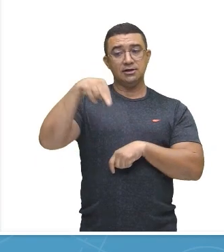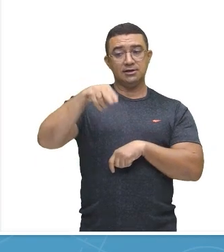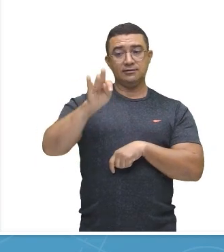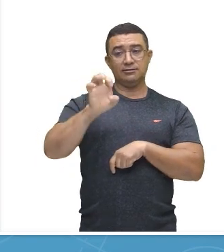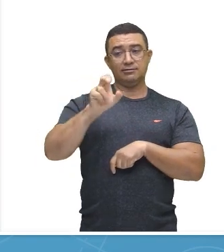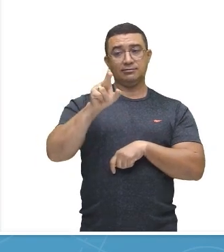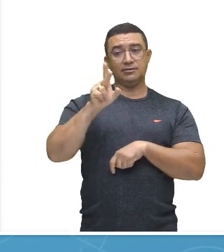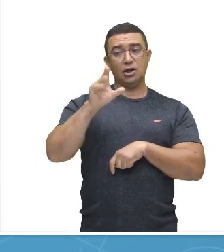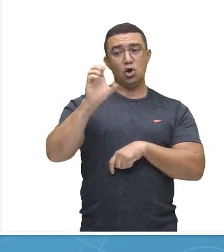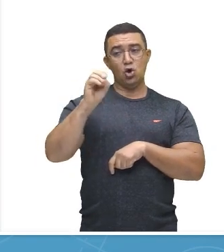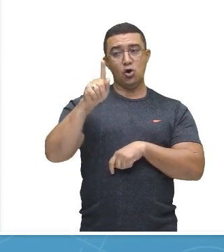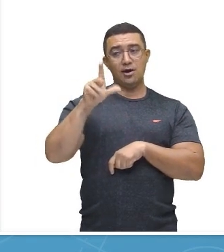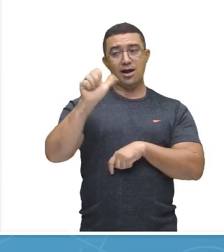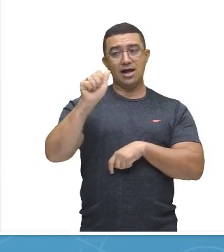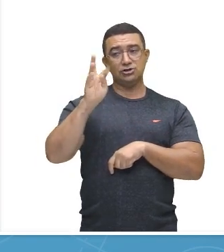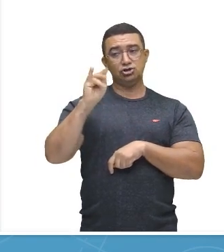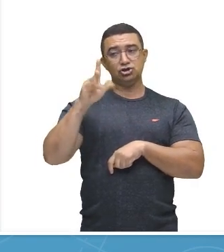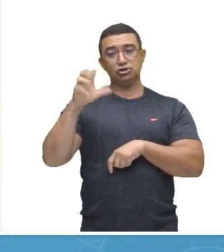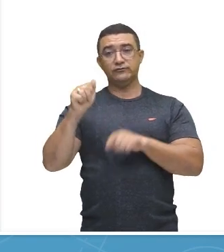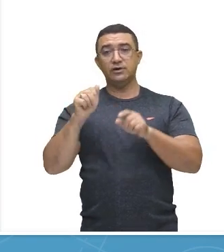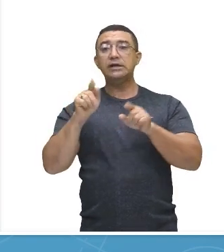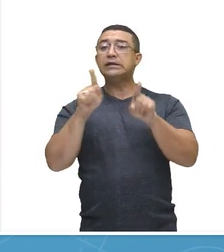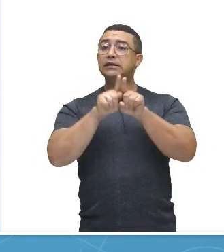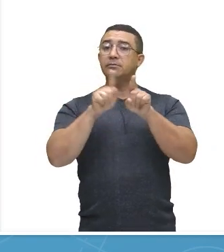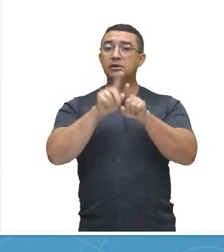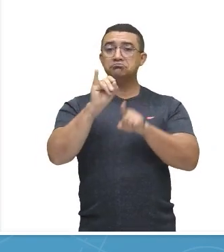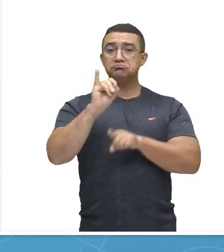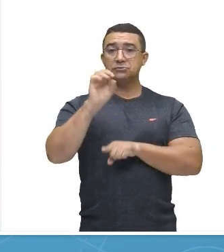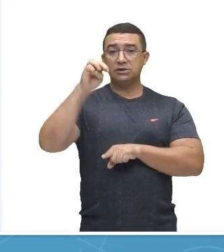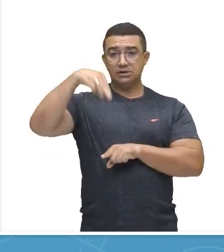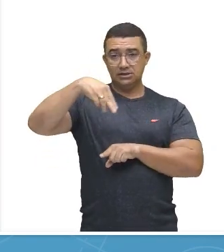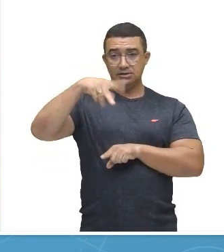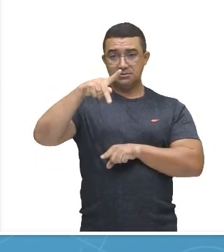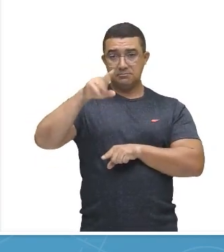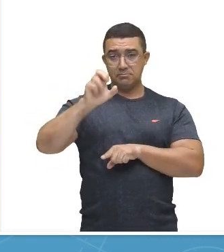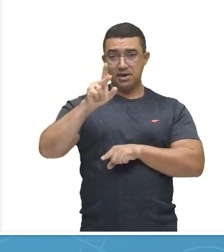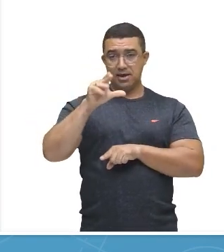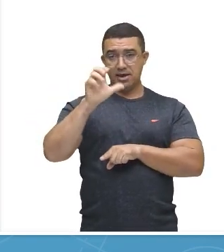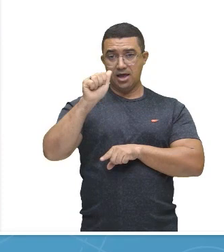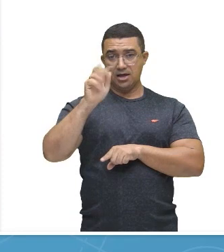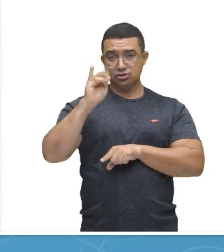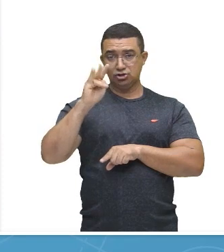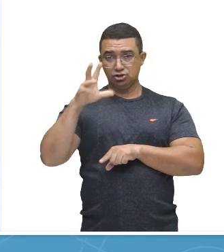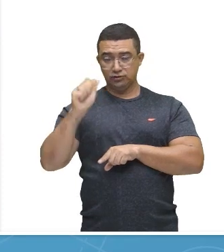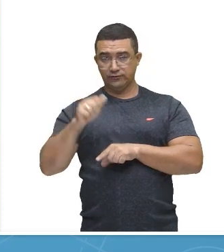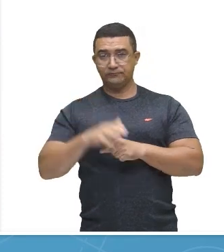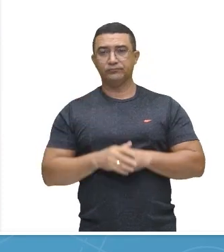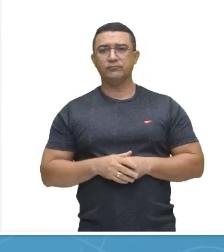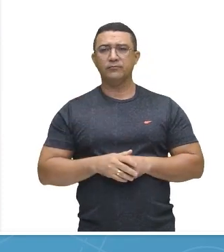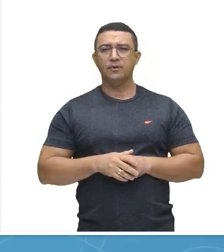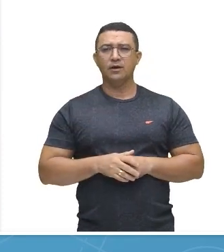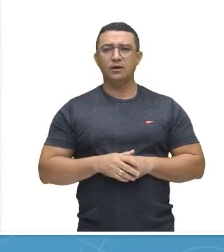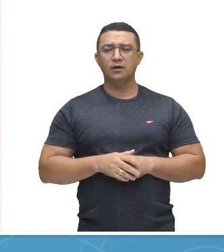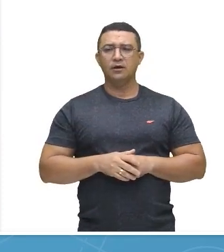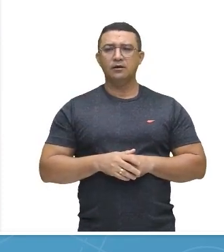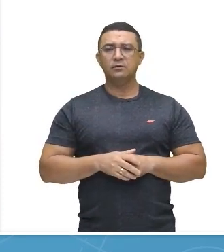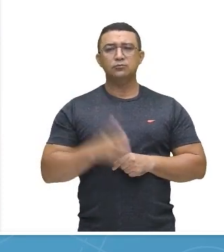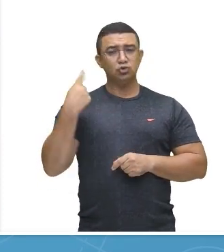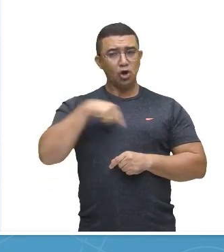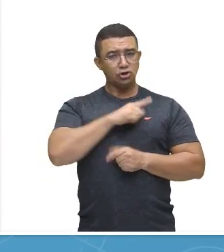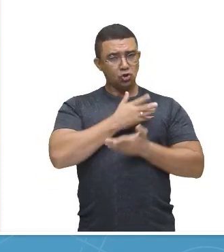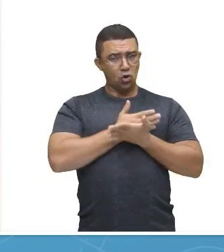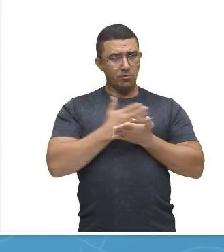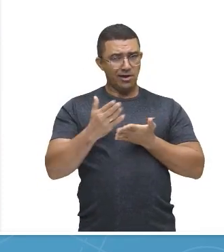ser imperativa. Então vamos desde o início aqui. Desde o início. Quando nós nos comunicamos, nós fazemos uso de